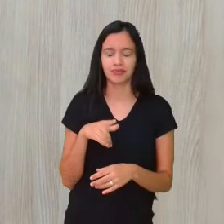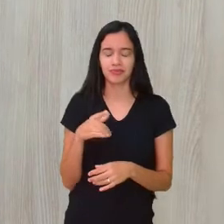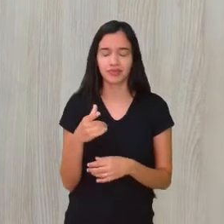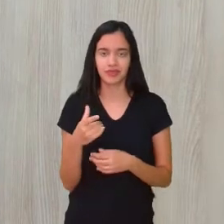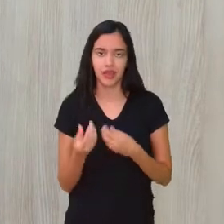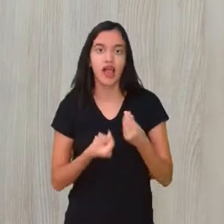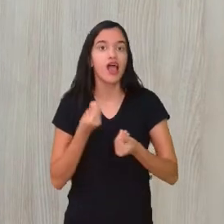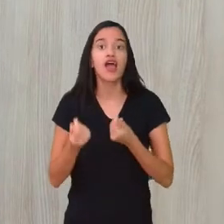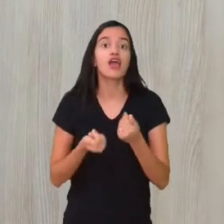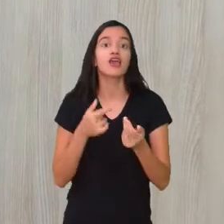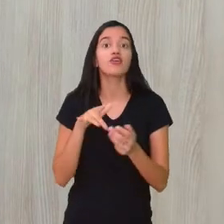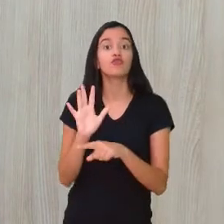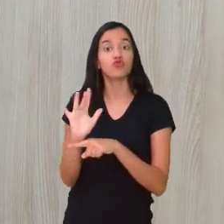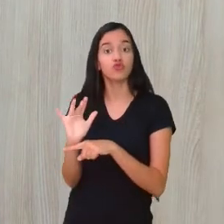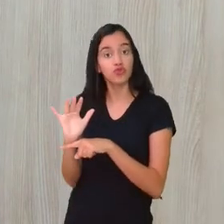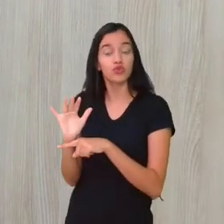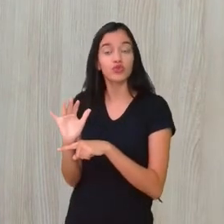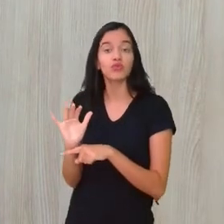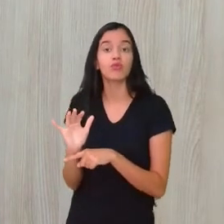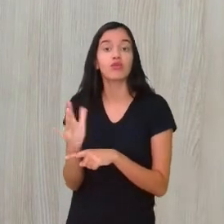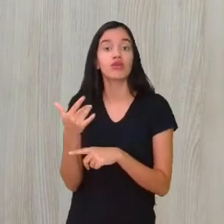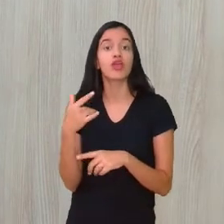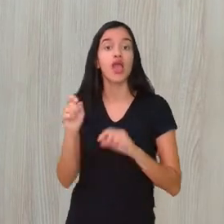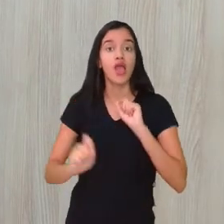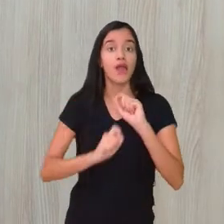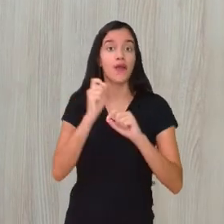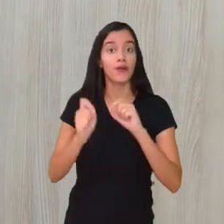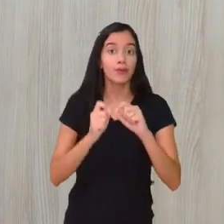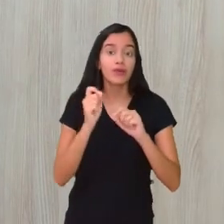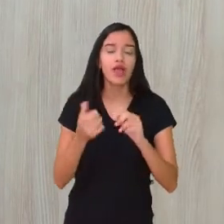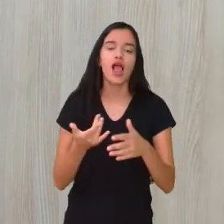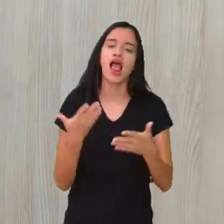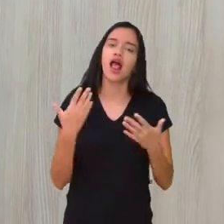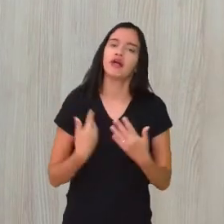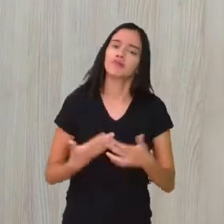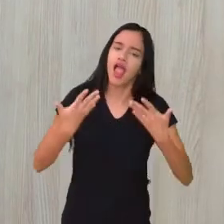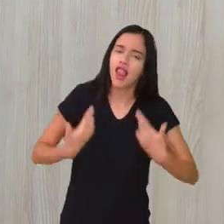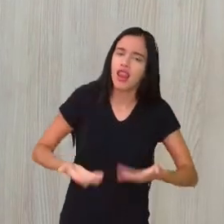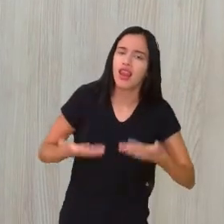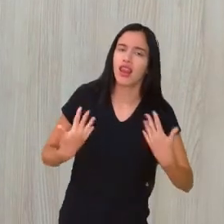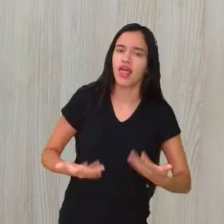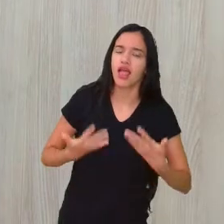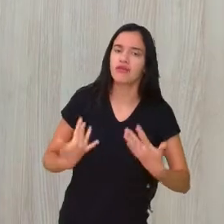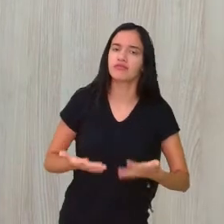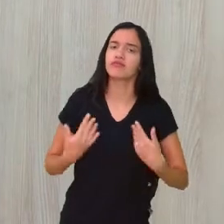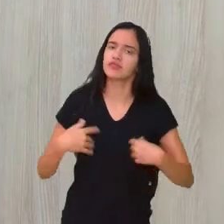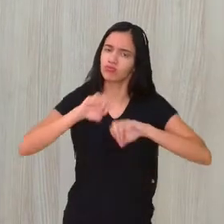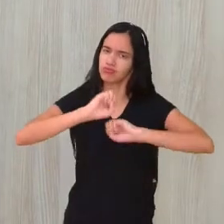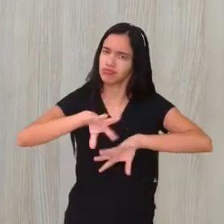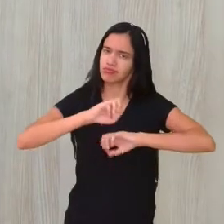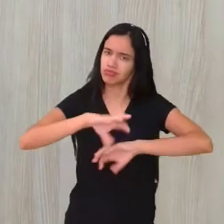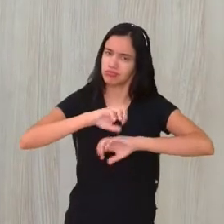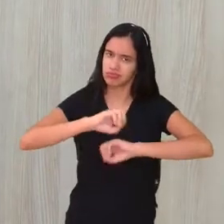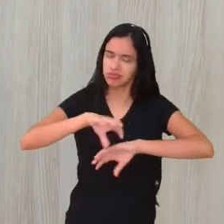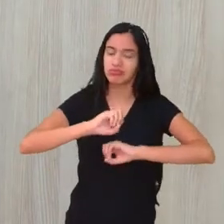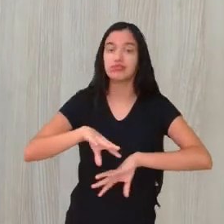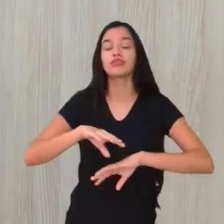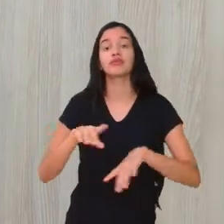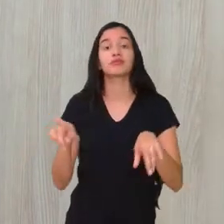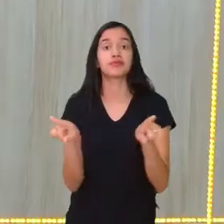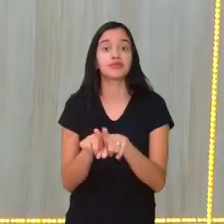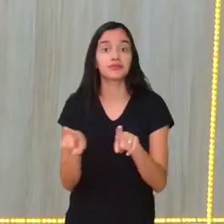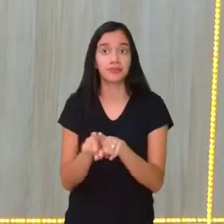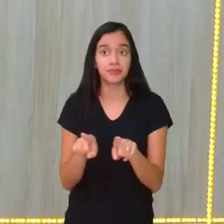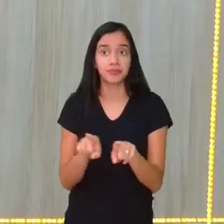O Auto da Compadecida, ele é super moralizante. Completamente. De uma forma leve, mas você... Vários ensinamentos, né? Sim.